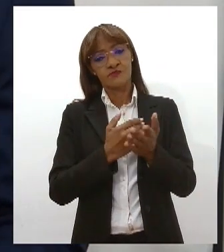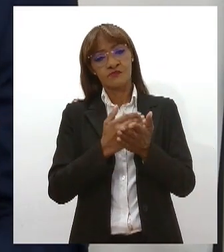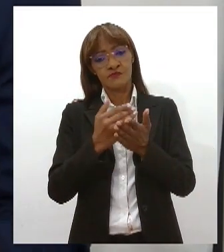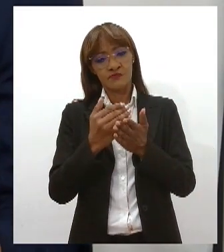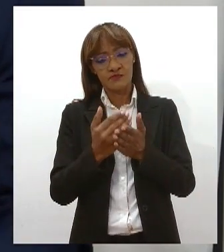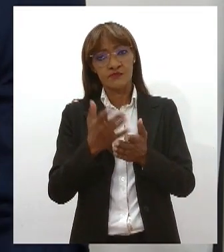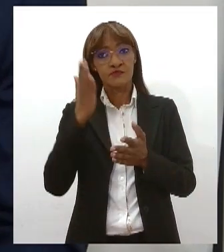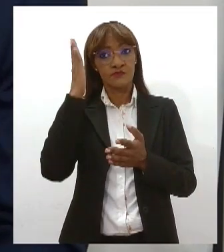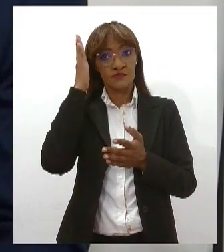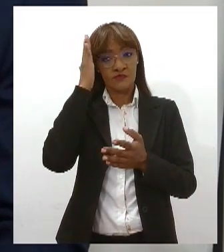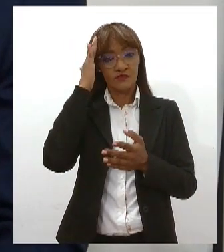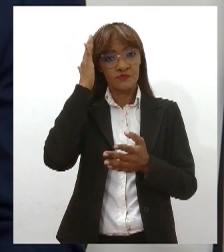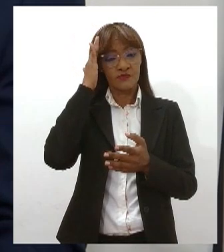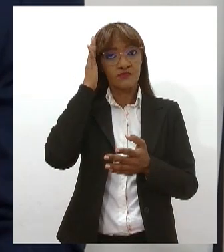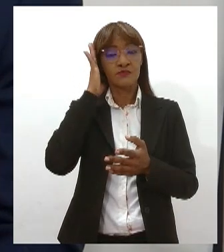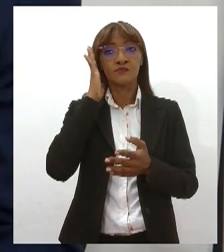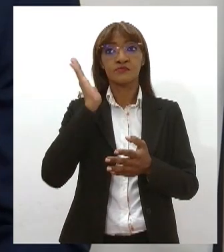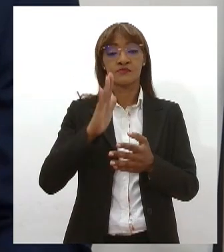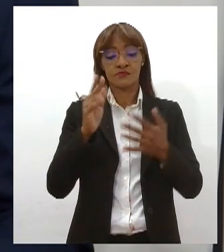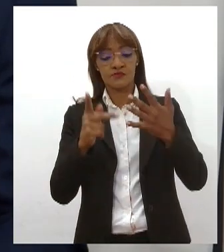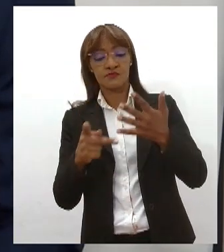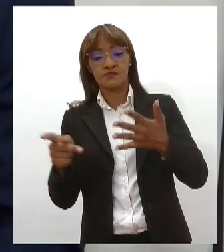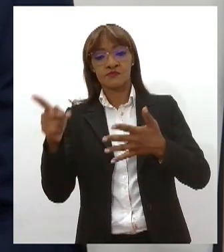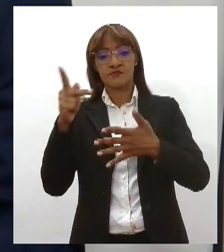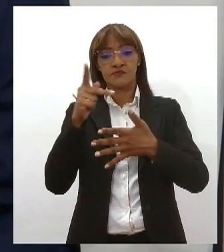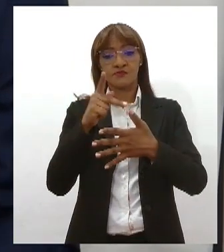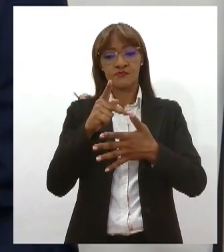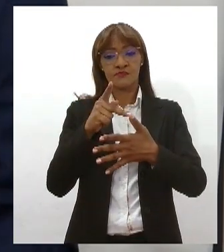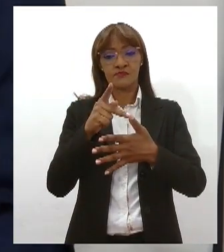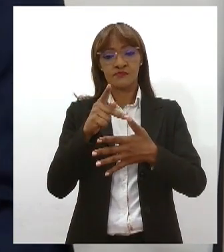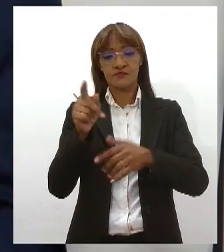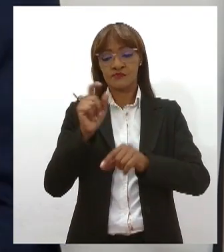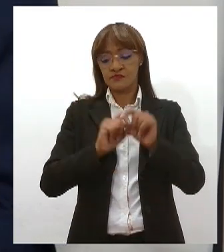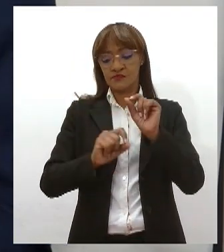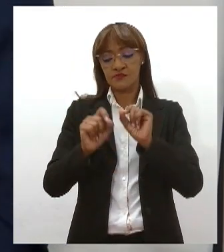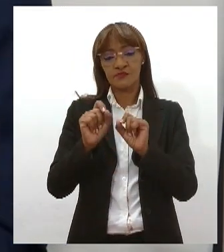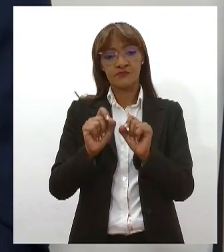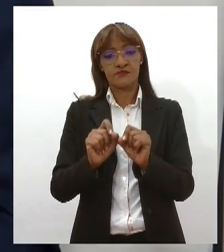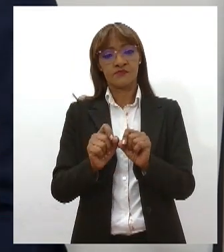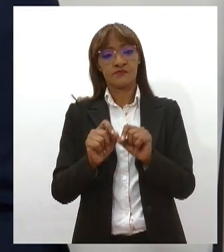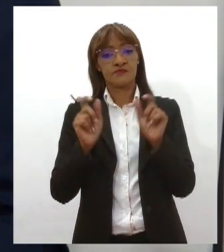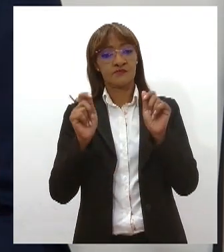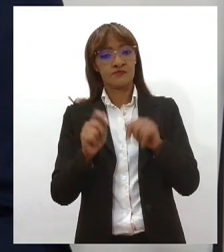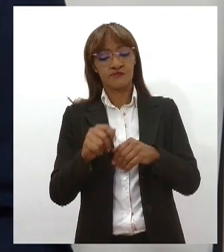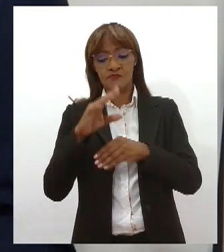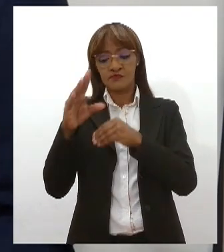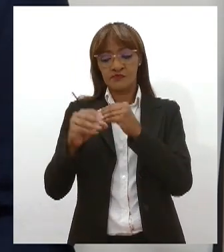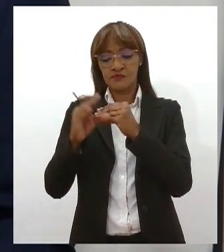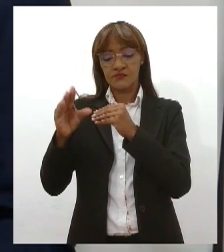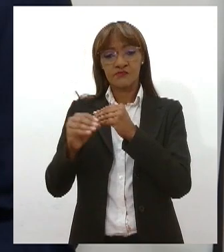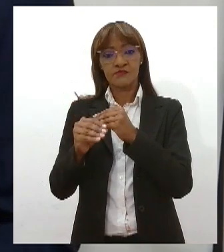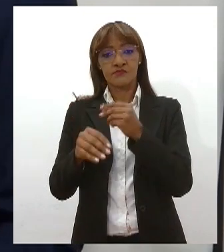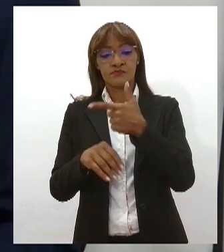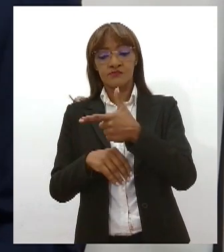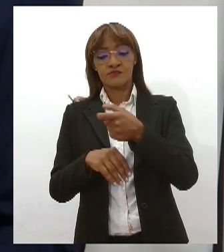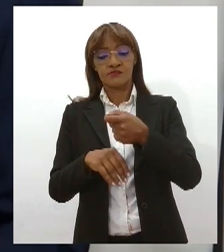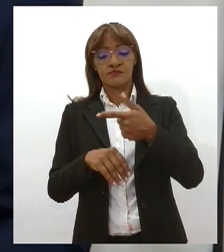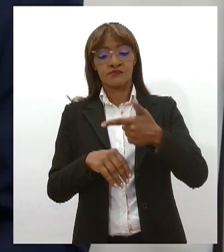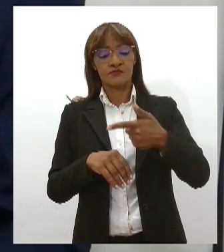verdade, essas prioridades governamentais passíveis de serem implementadas no ano de 2024, nós